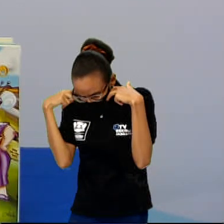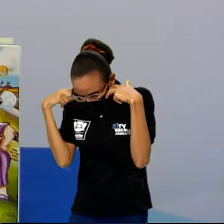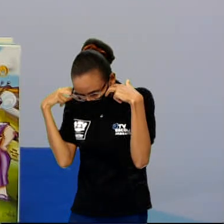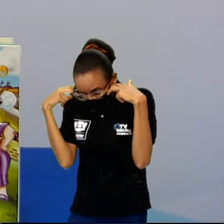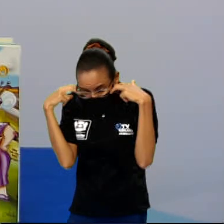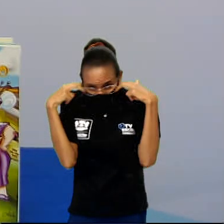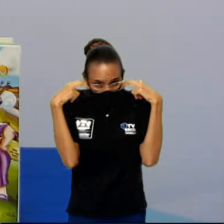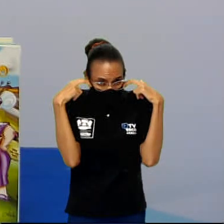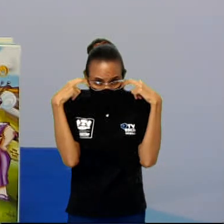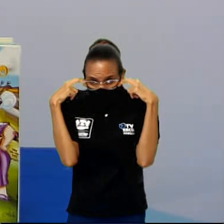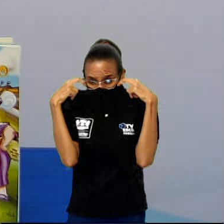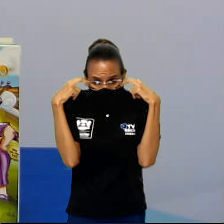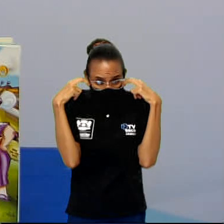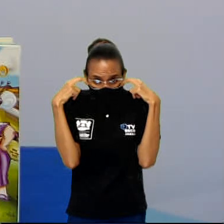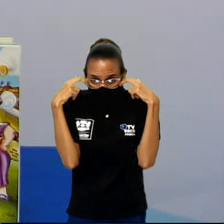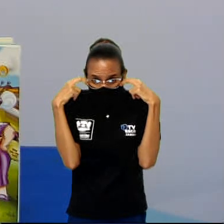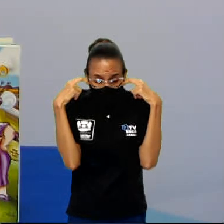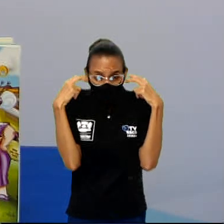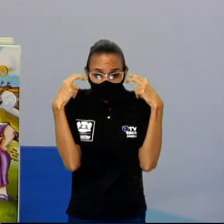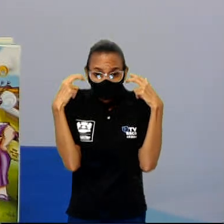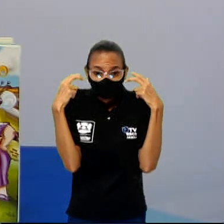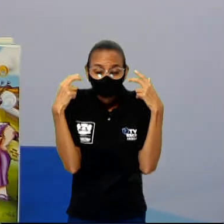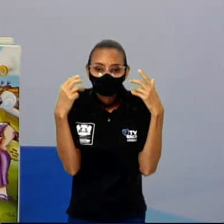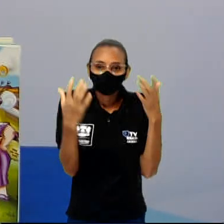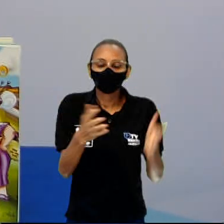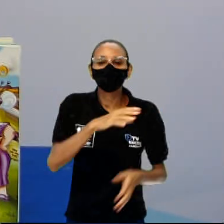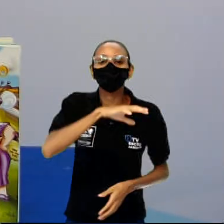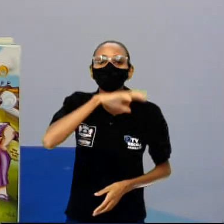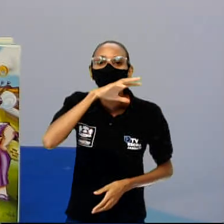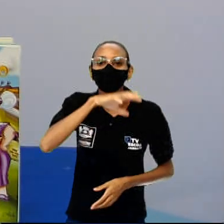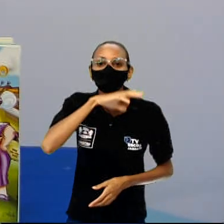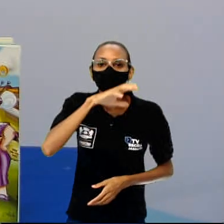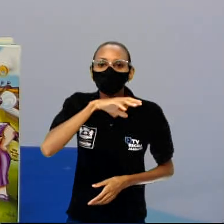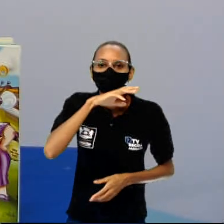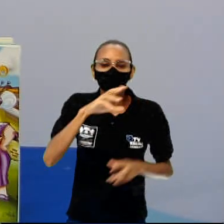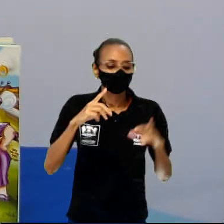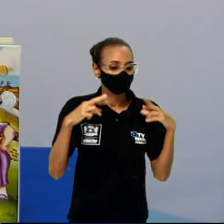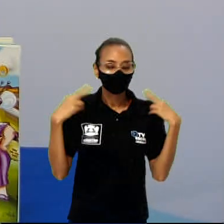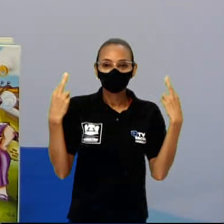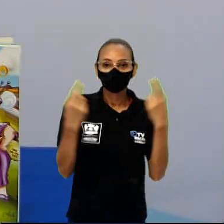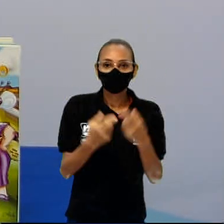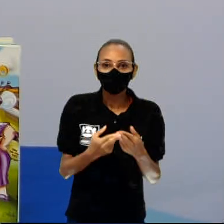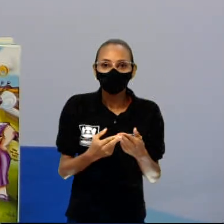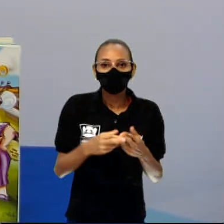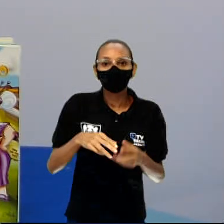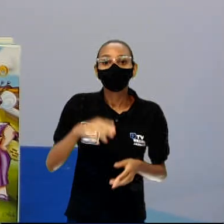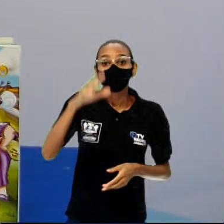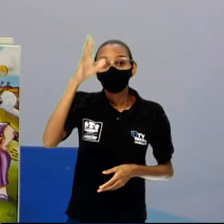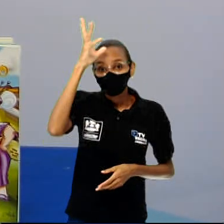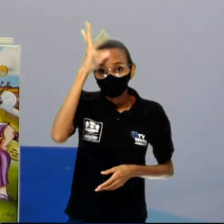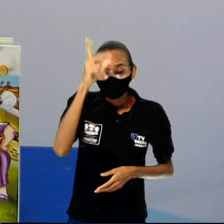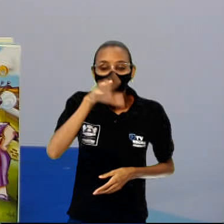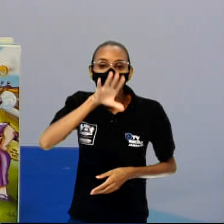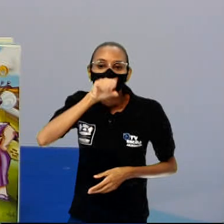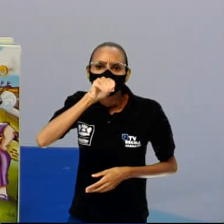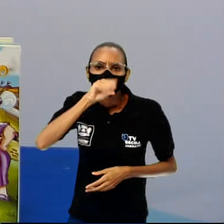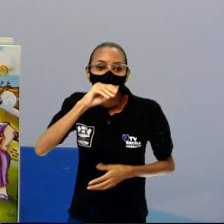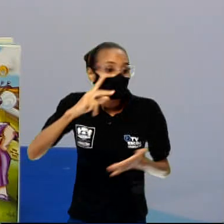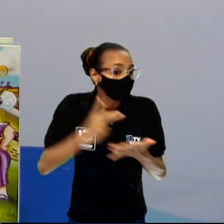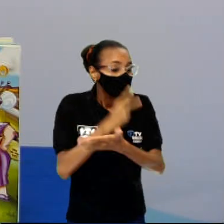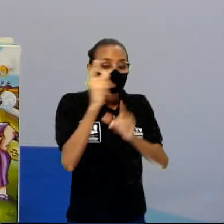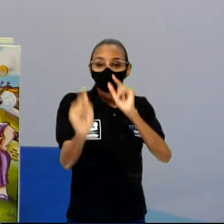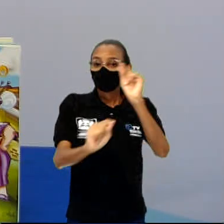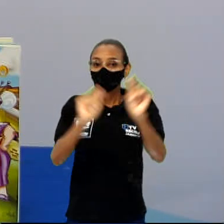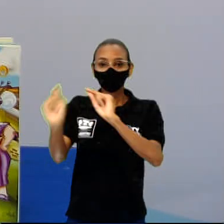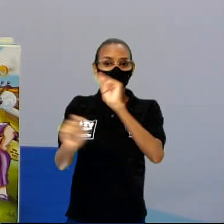enfrentar aquela situação. Os animais vieram todos, começou uma reunião, a pata e a galinha foram as primeiras a querer saber o que estava